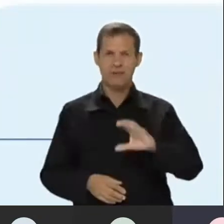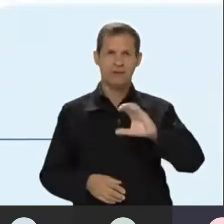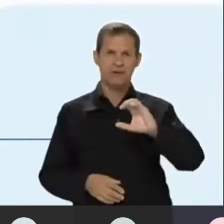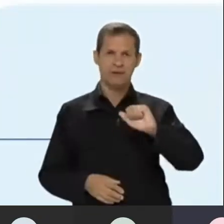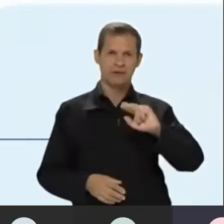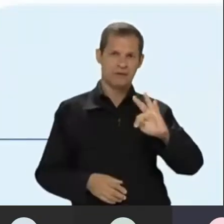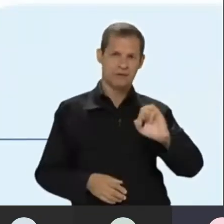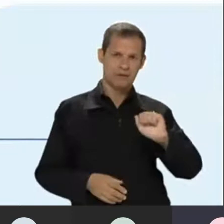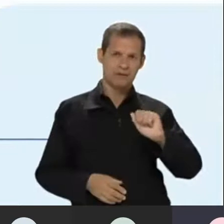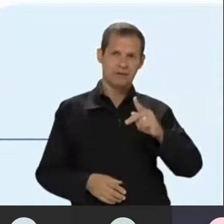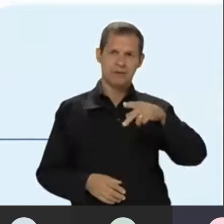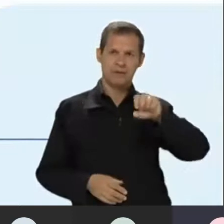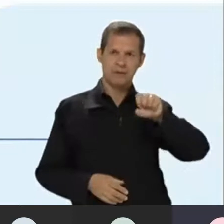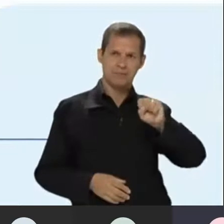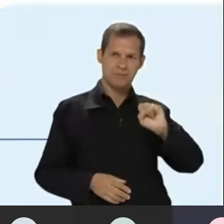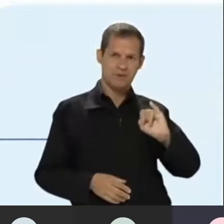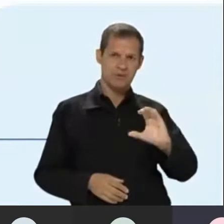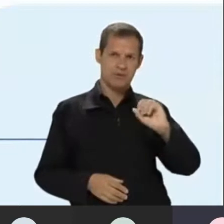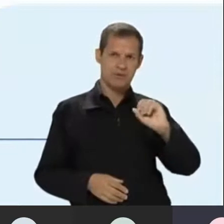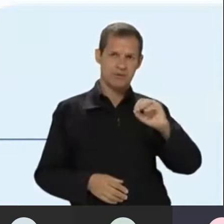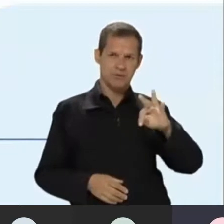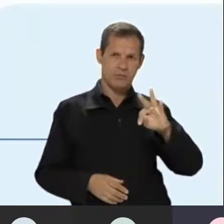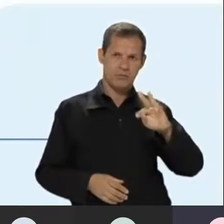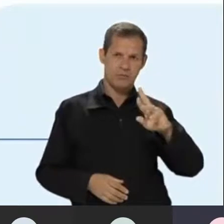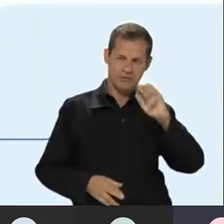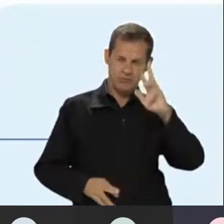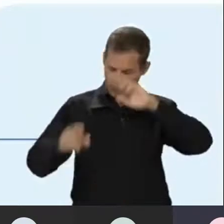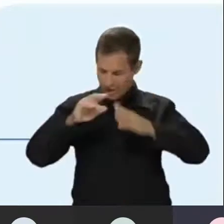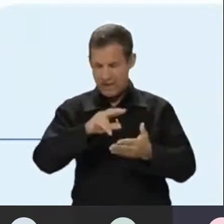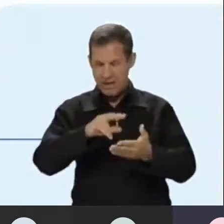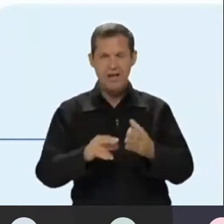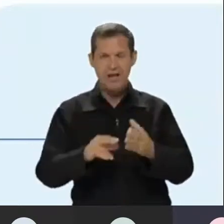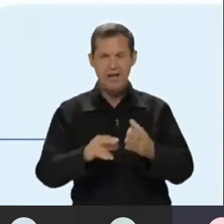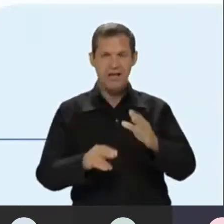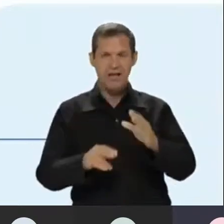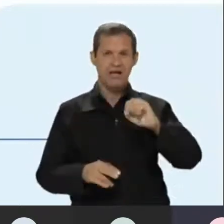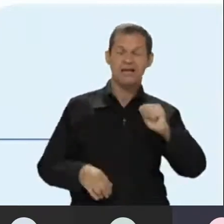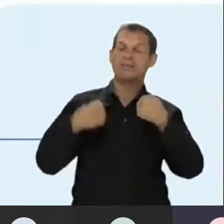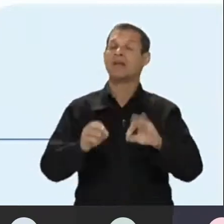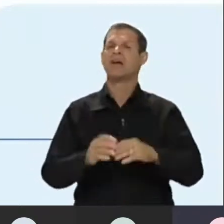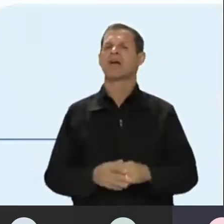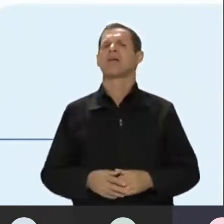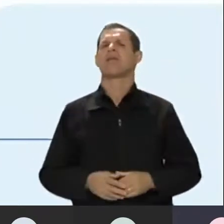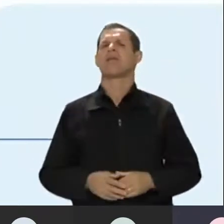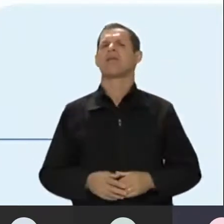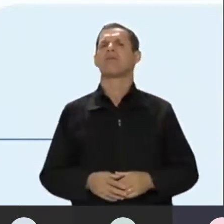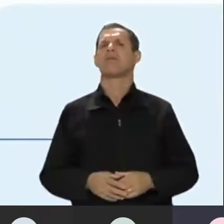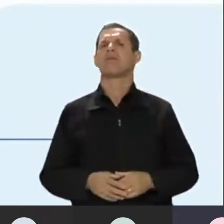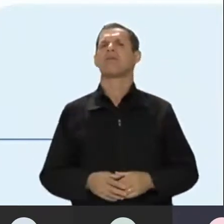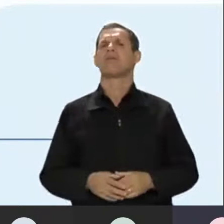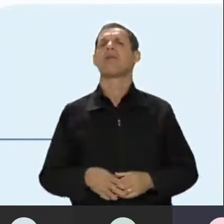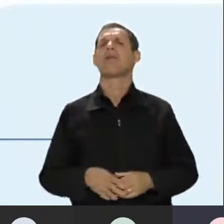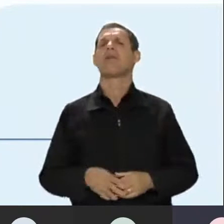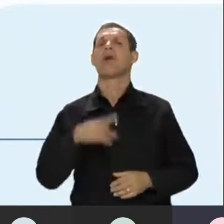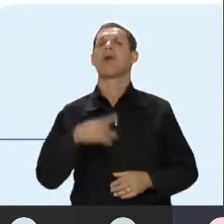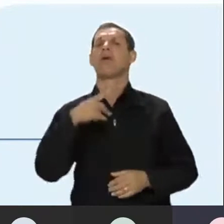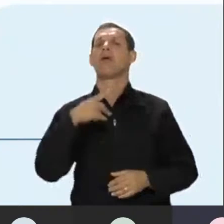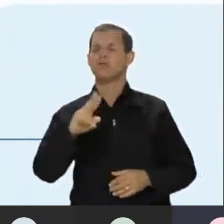da carta psicrométrica e vamos analisar a carta e ver quais as variáveis necessárias para o seu uso, o